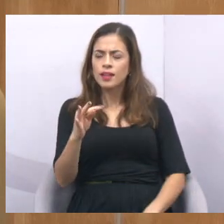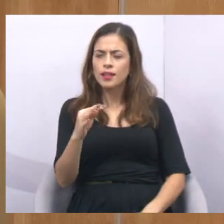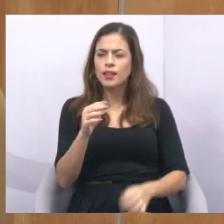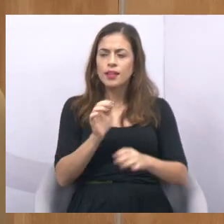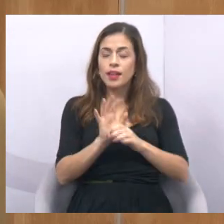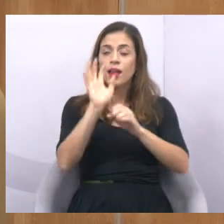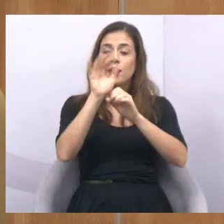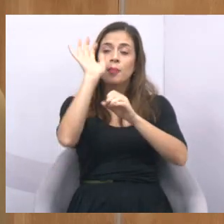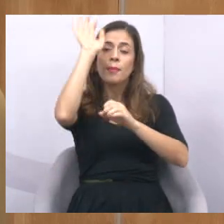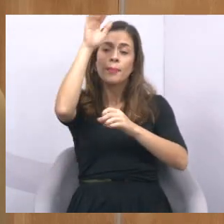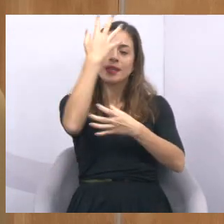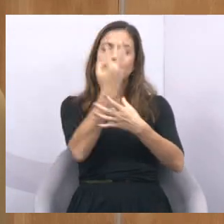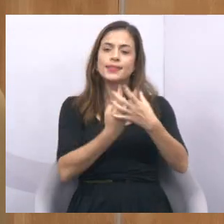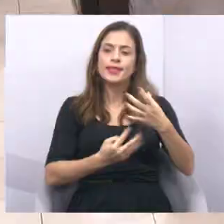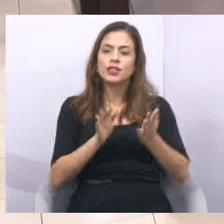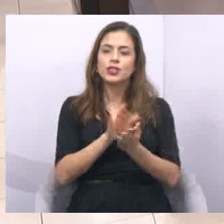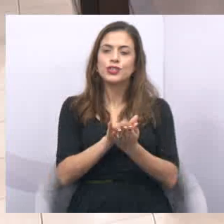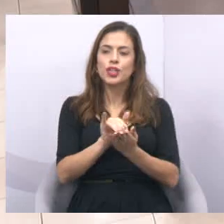Jacareí.